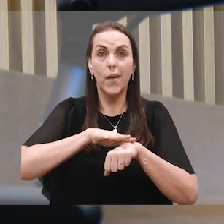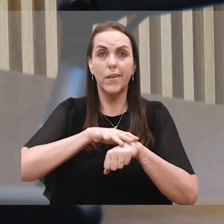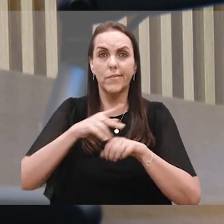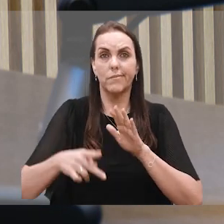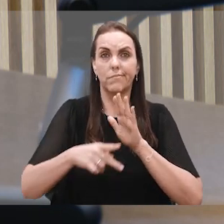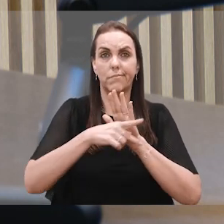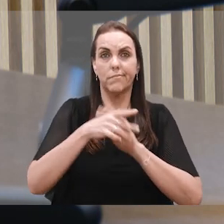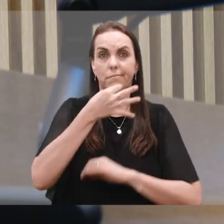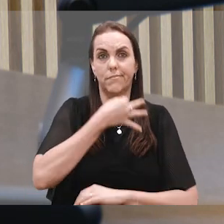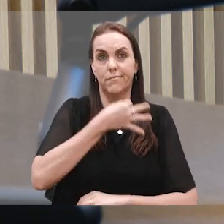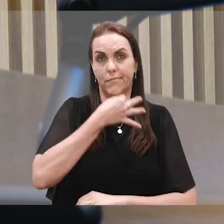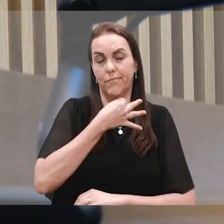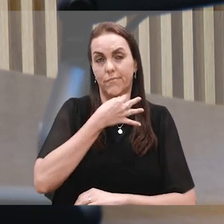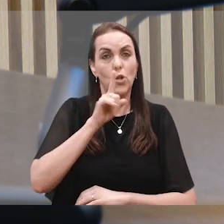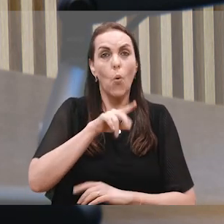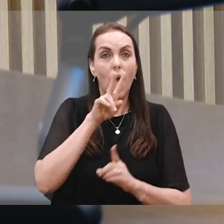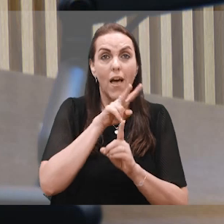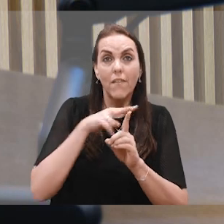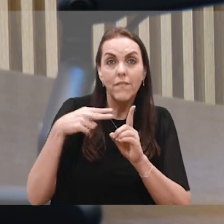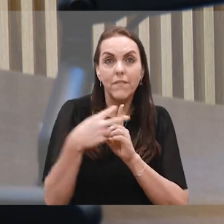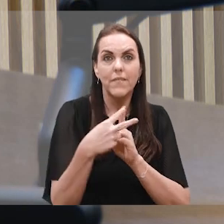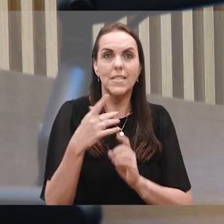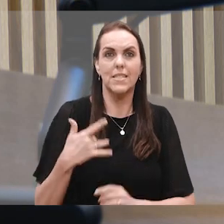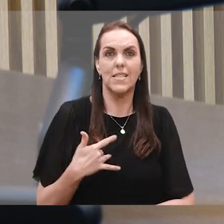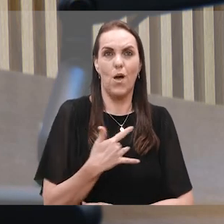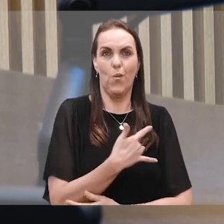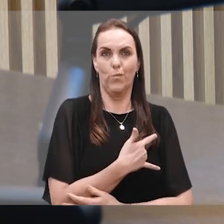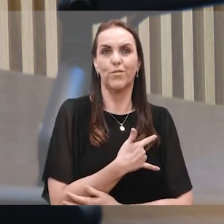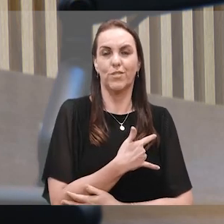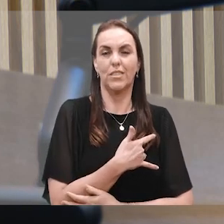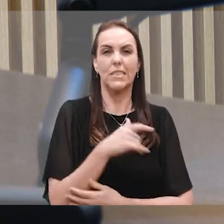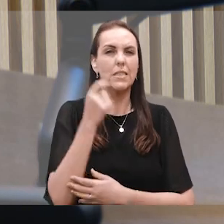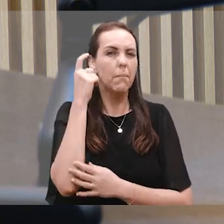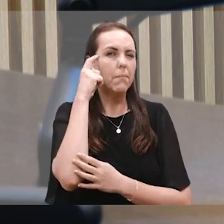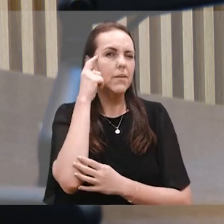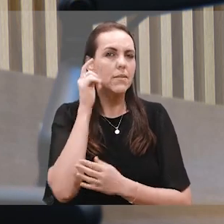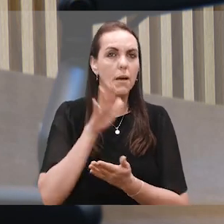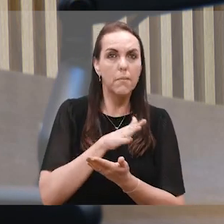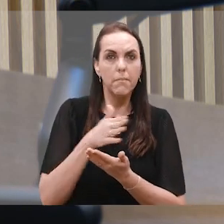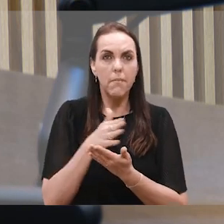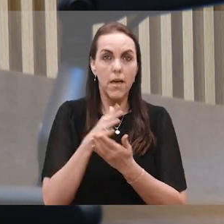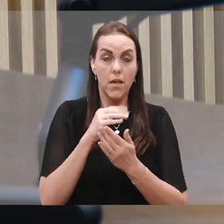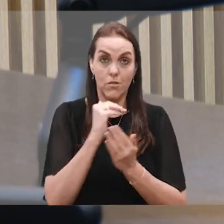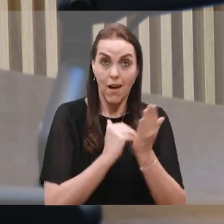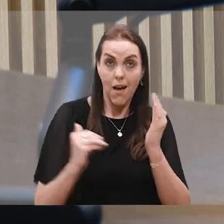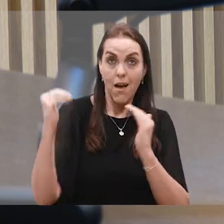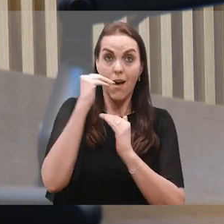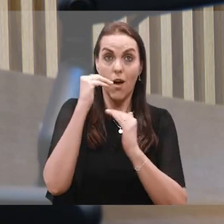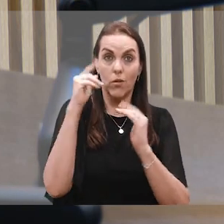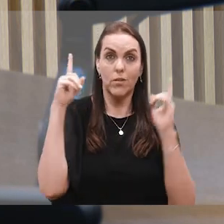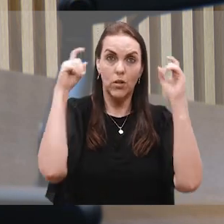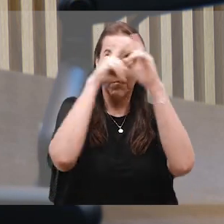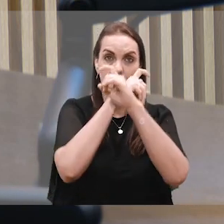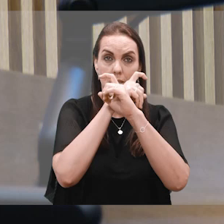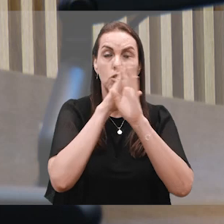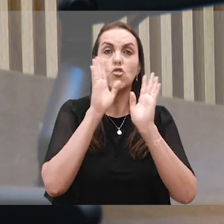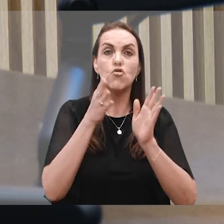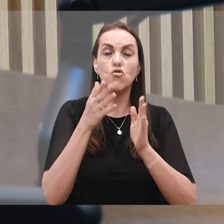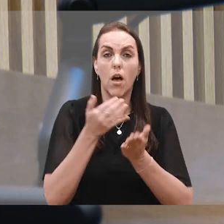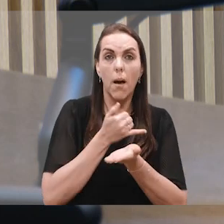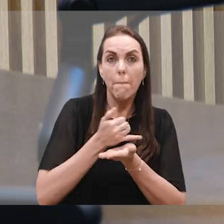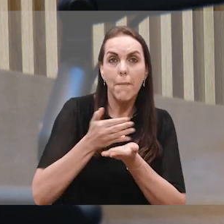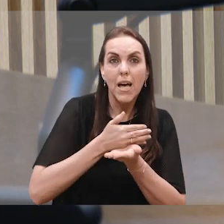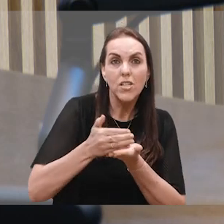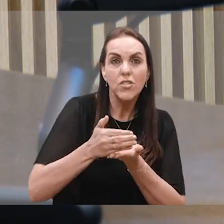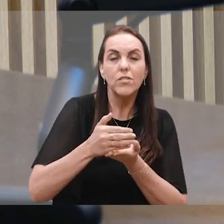temos na nossa cidade, não é uma visão de saúde. Porque quando tu pensa na média ou na alta complexidade, tu já está partindo do pressuposto de